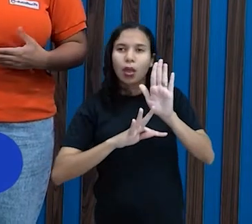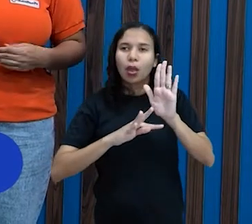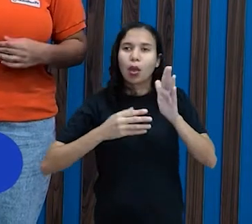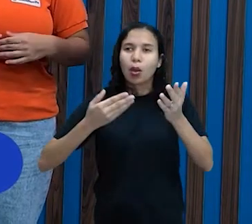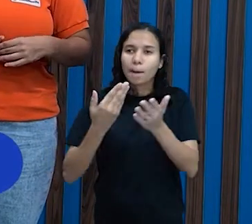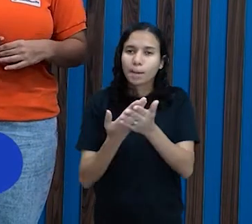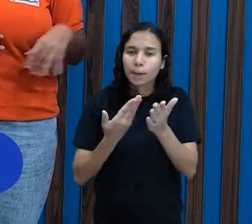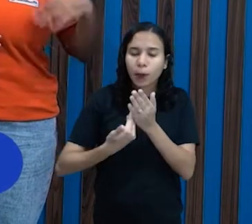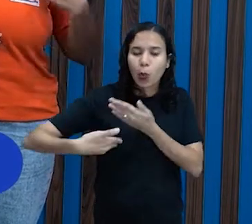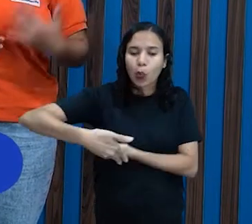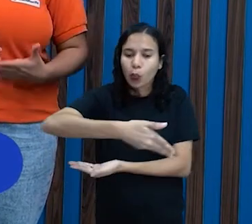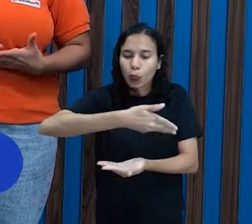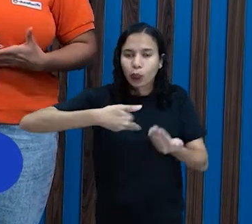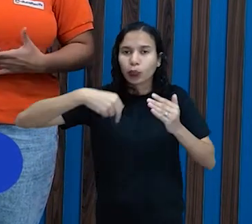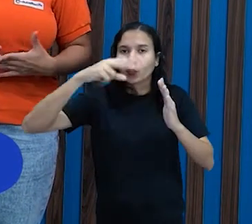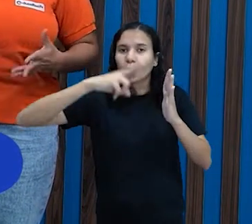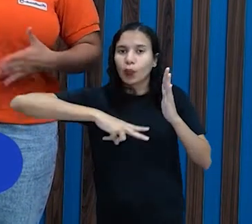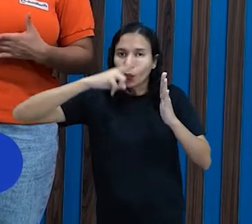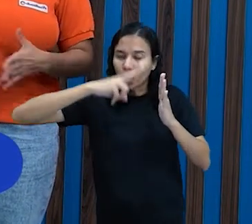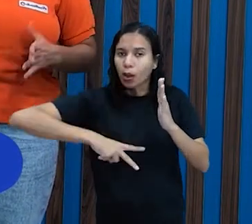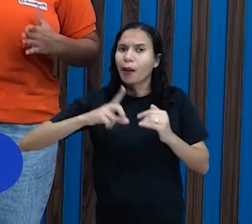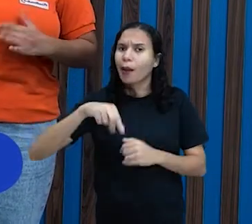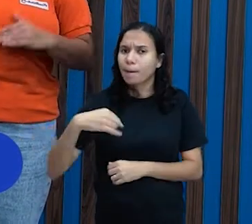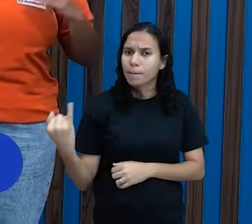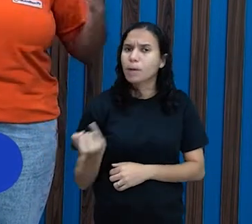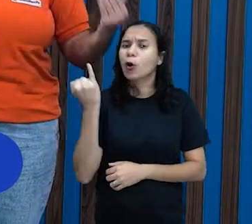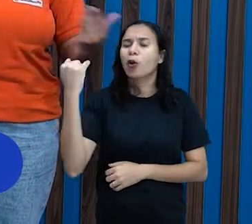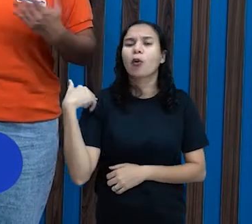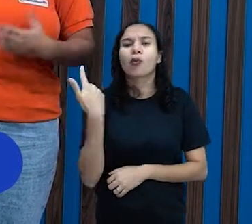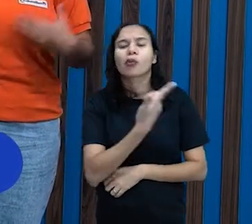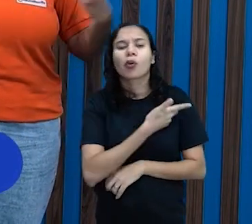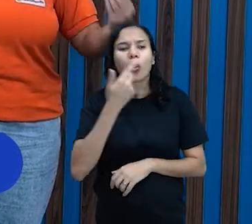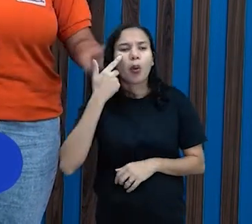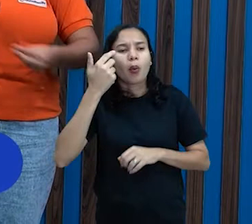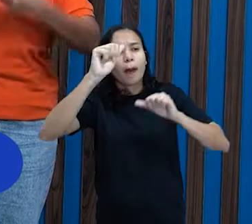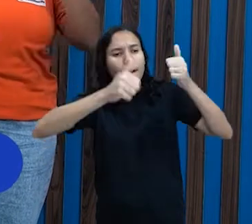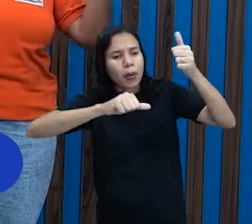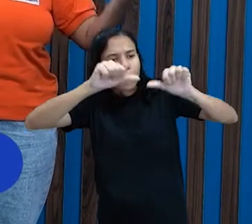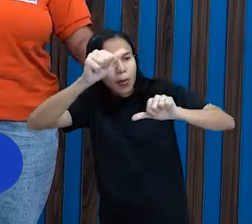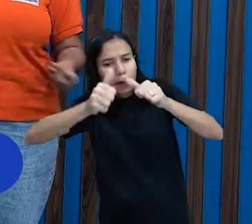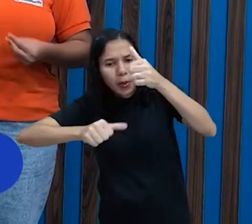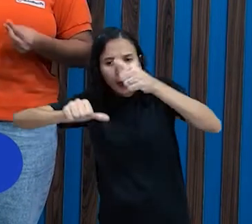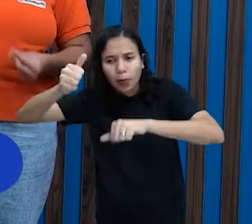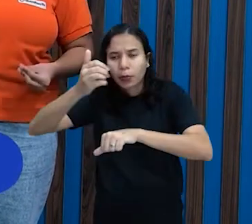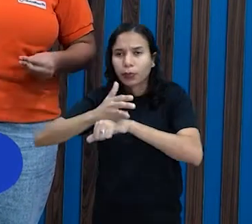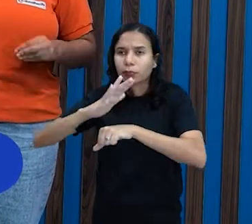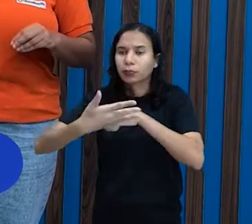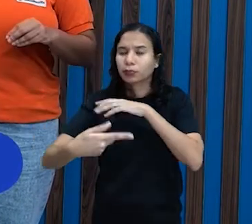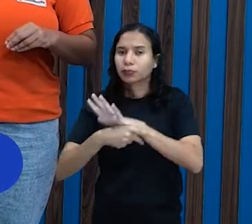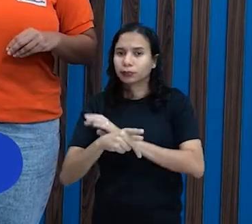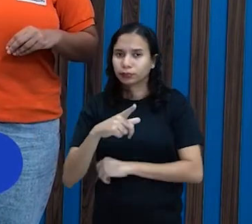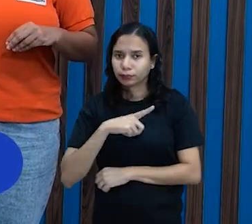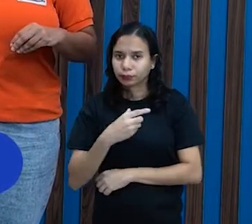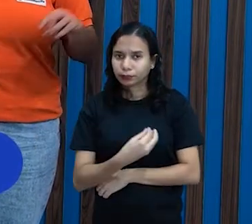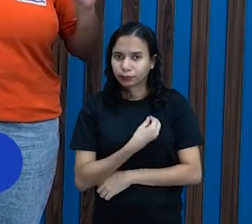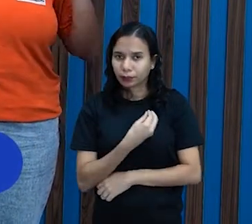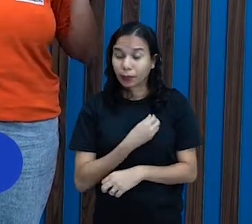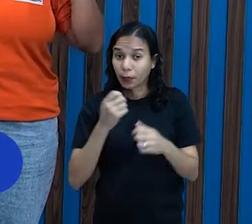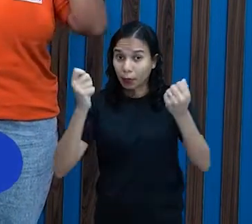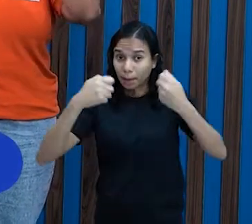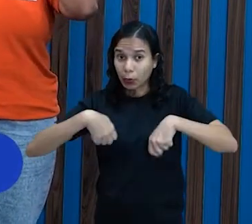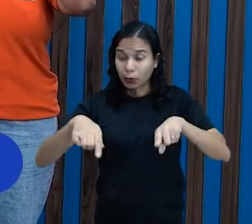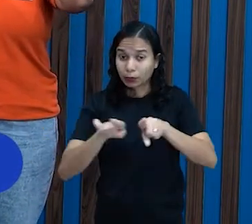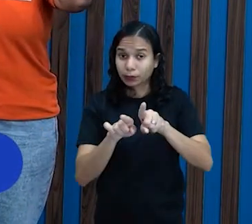trabalhando com leitura, é importante que a gente vá analisando, né, aplicando a teoria na prática. Eu poderia aqui